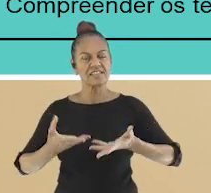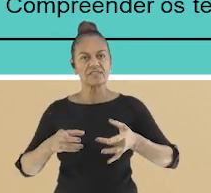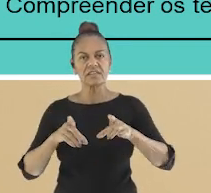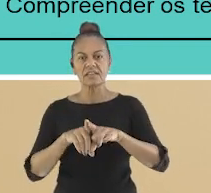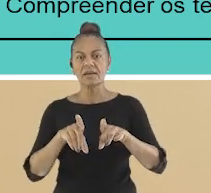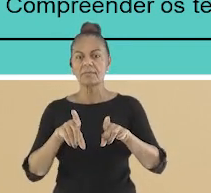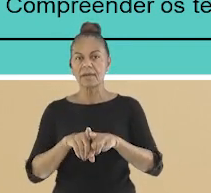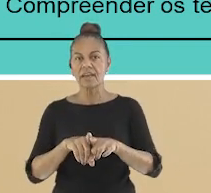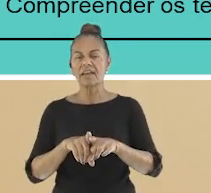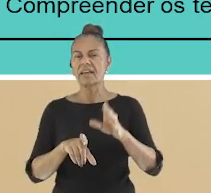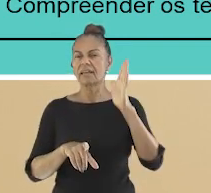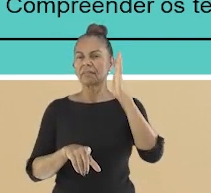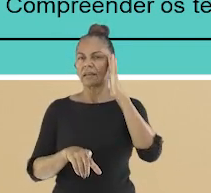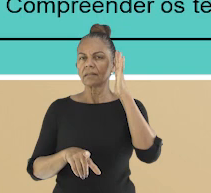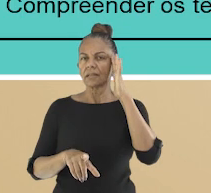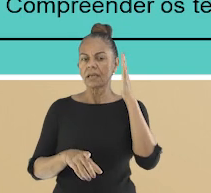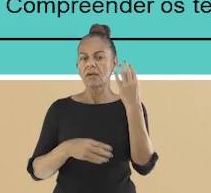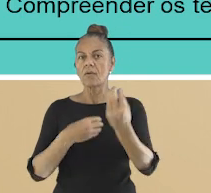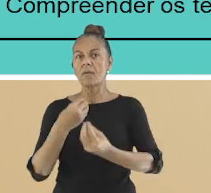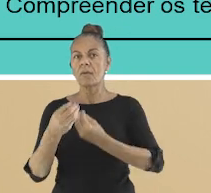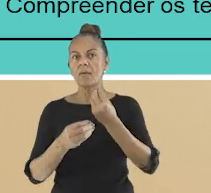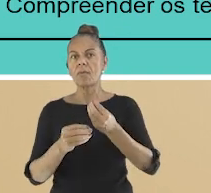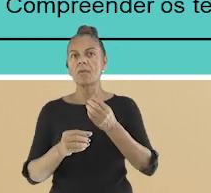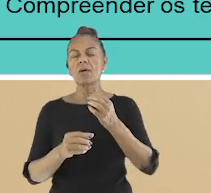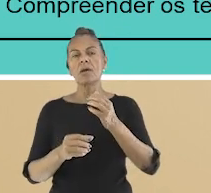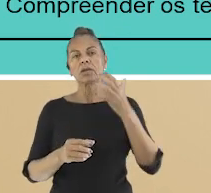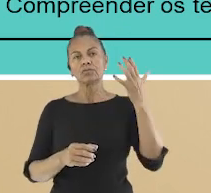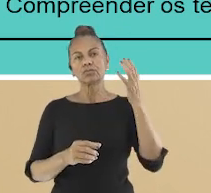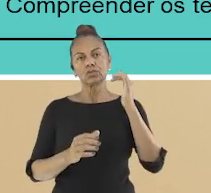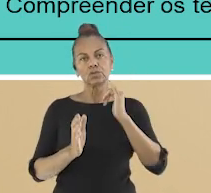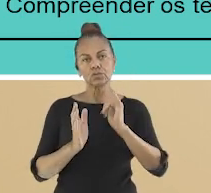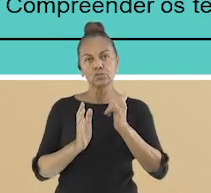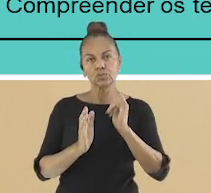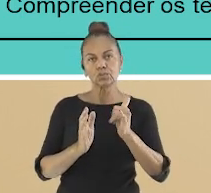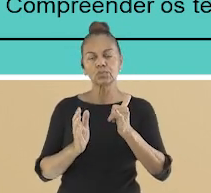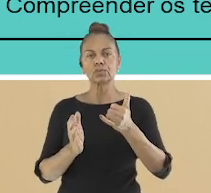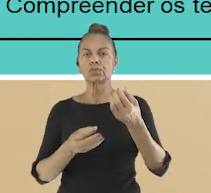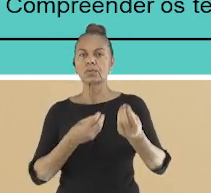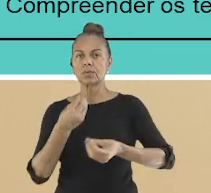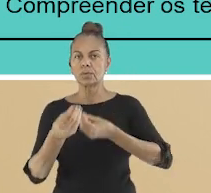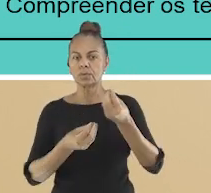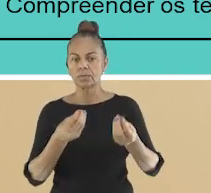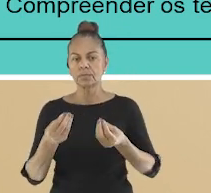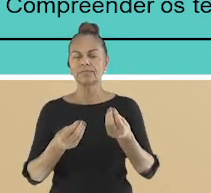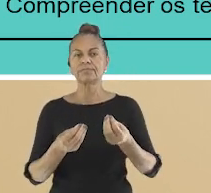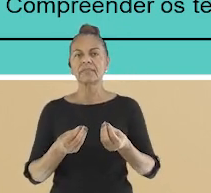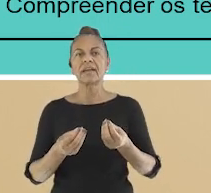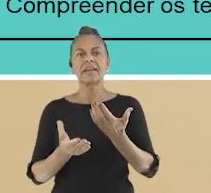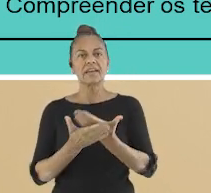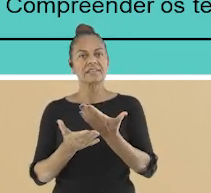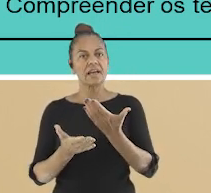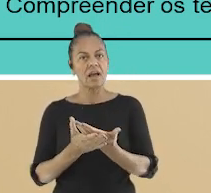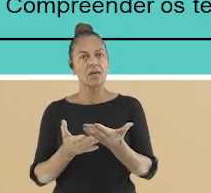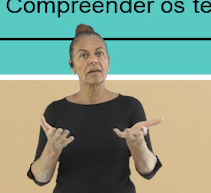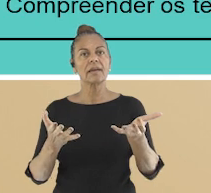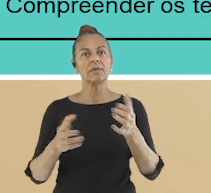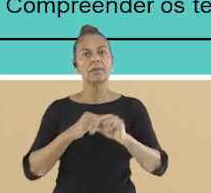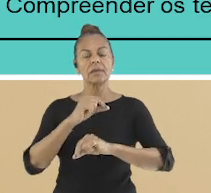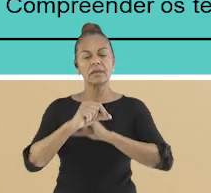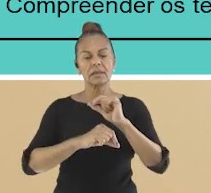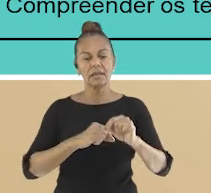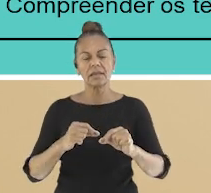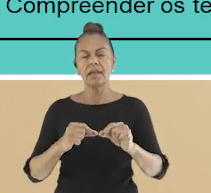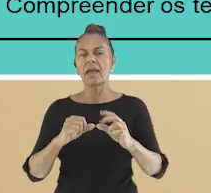e expressivos e considerar as diferentes condições de produção do discurso. E, como objetivos